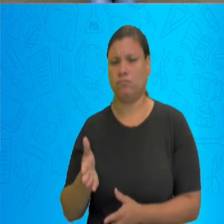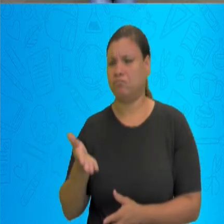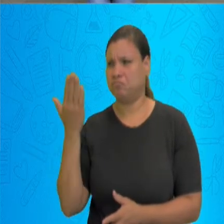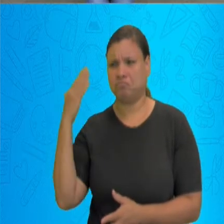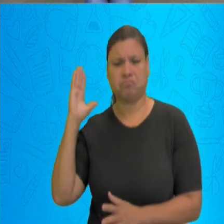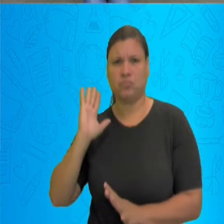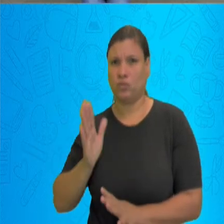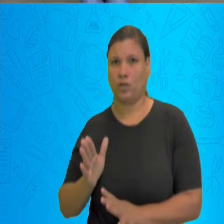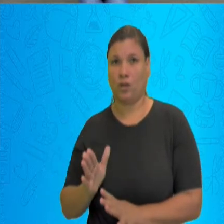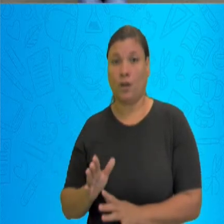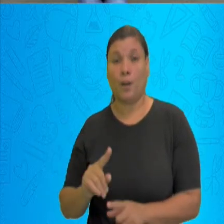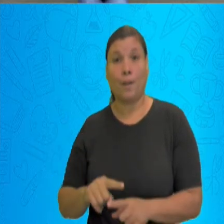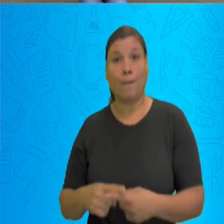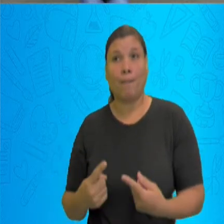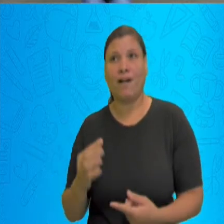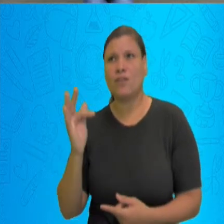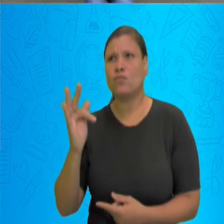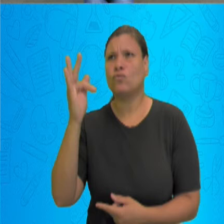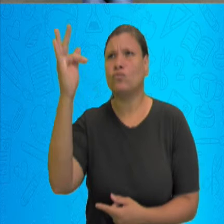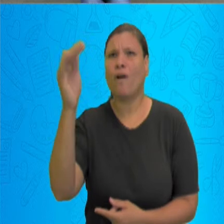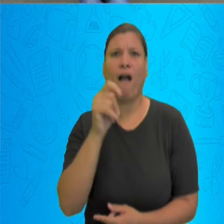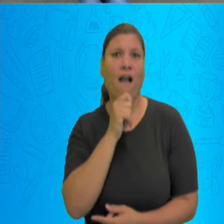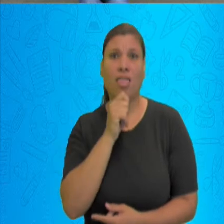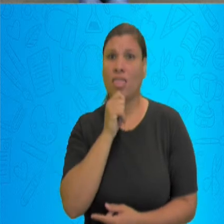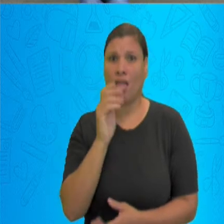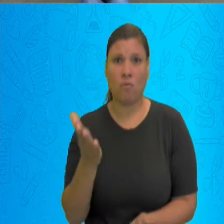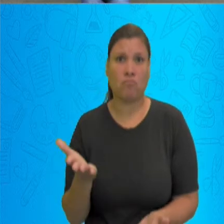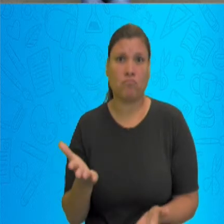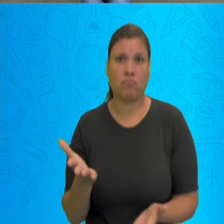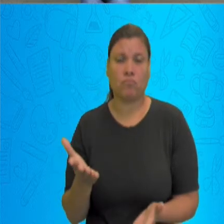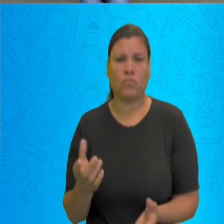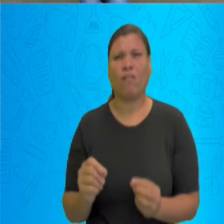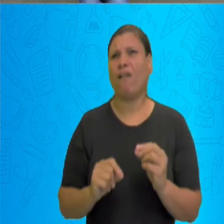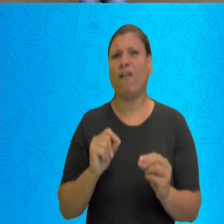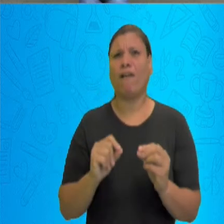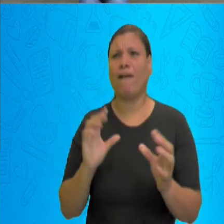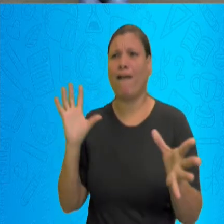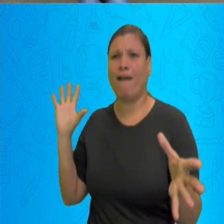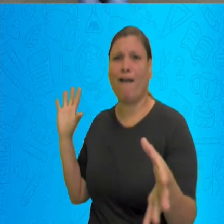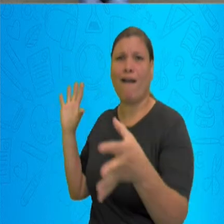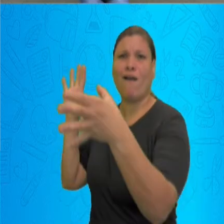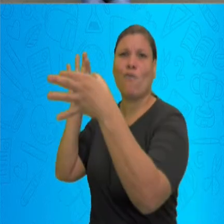passado. Isso indica uma ação que é